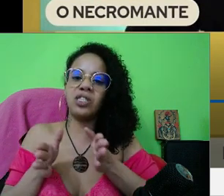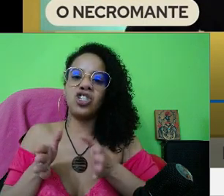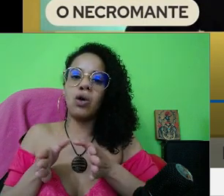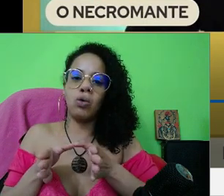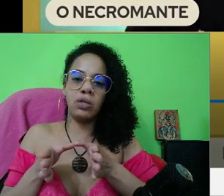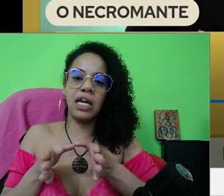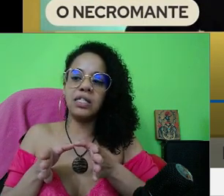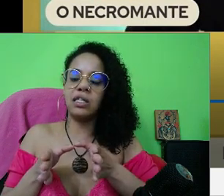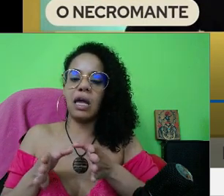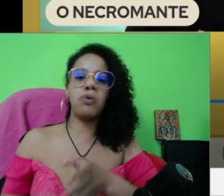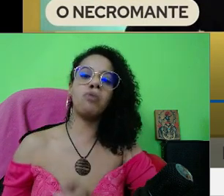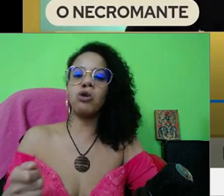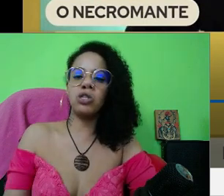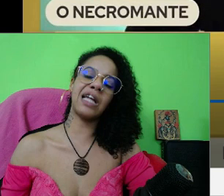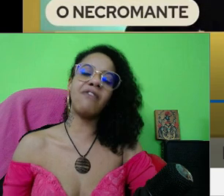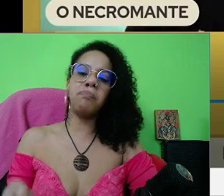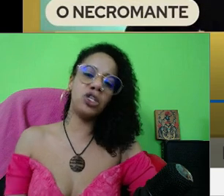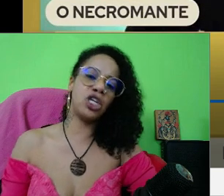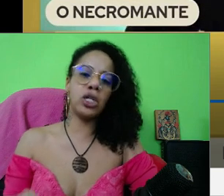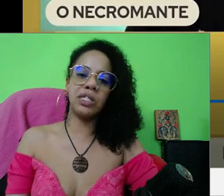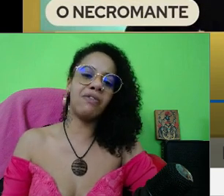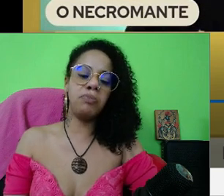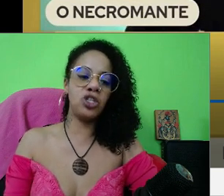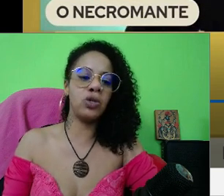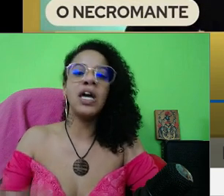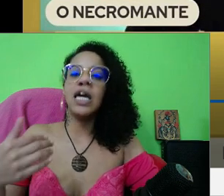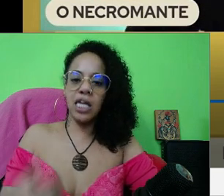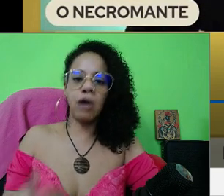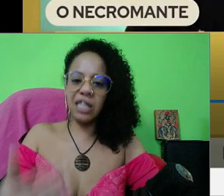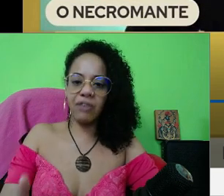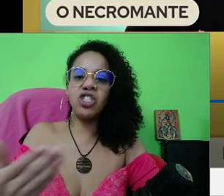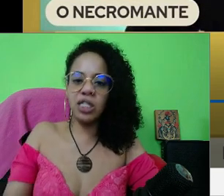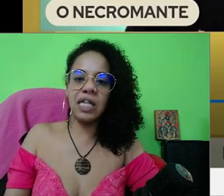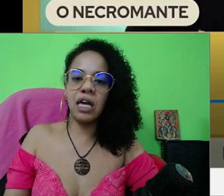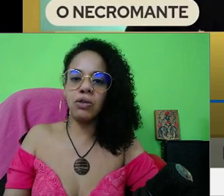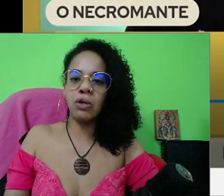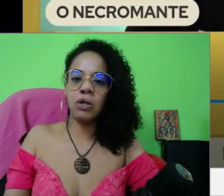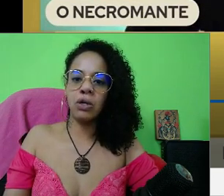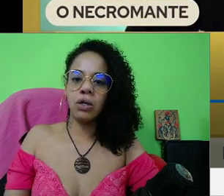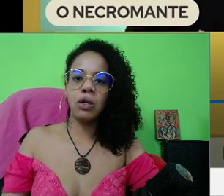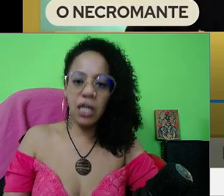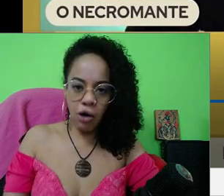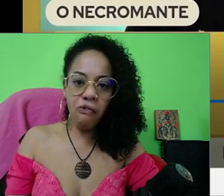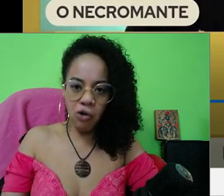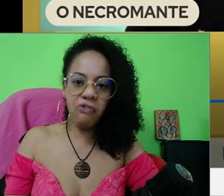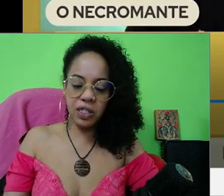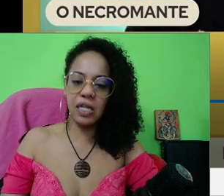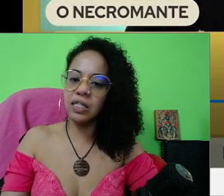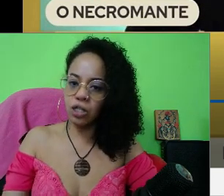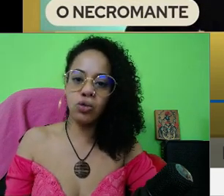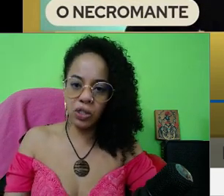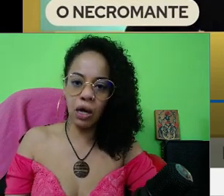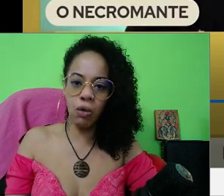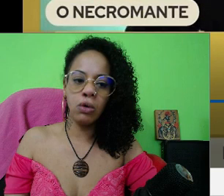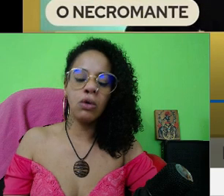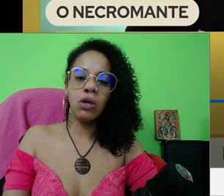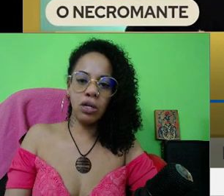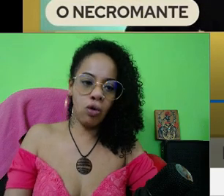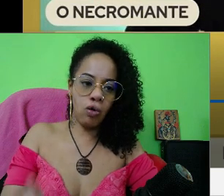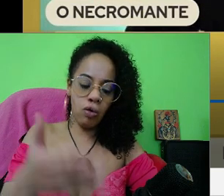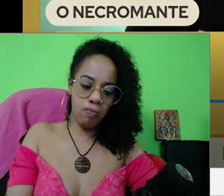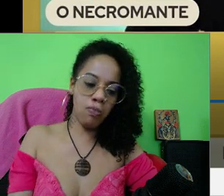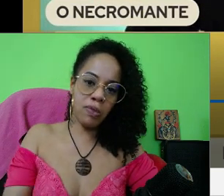eleição não Então você já conta esse tempo como eu estava pedindo eu estava pedindo e eu estava te dizendo não vou fazer essa discussão